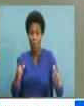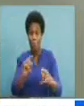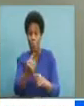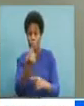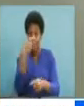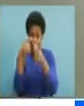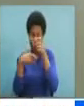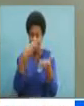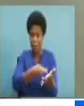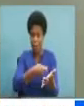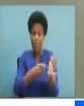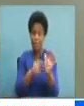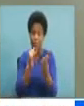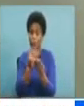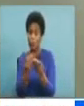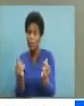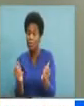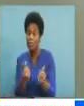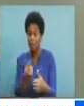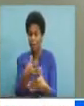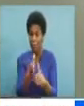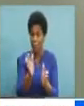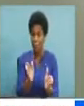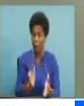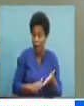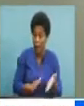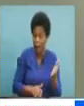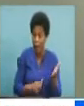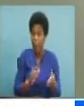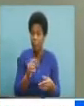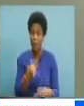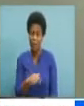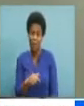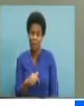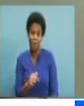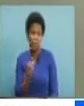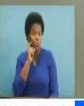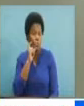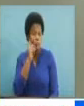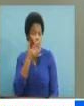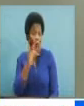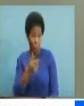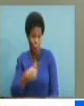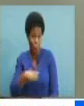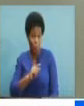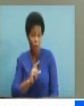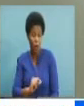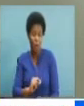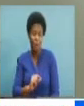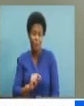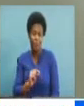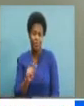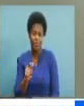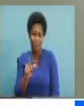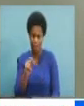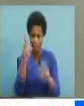extreme grande que o instrumento para um tratamento célere das pretensões dos nossos emigrantes além de também